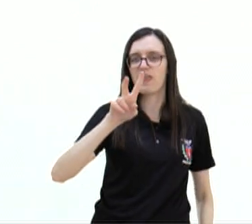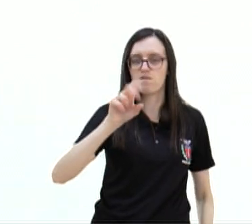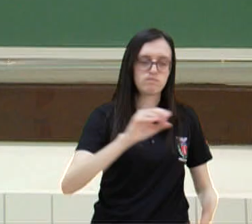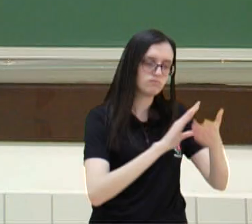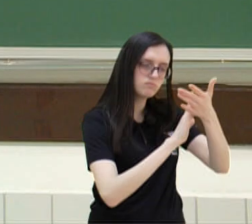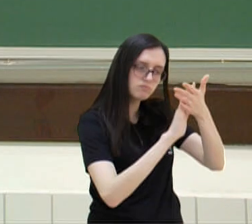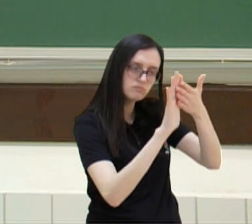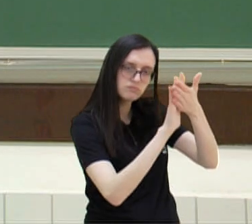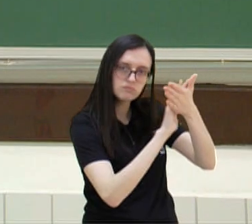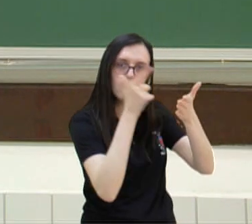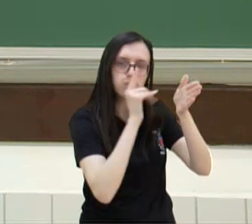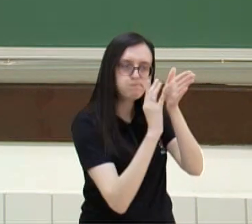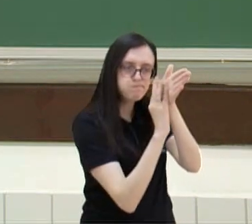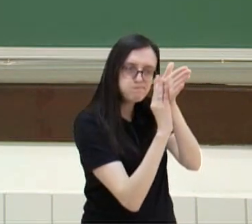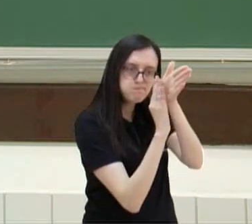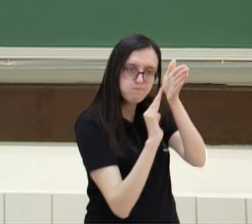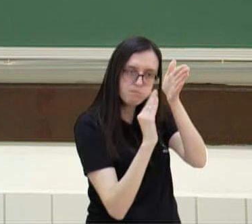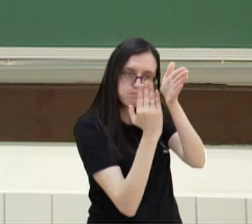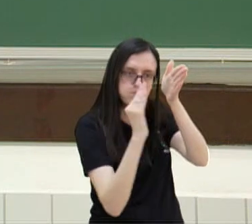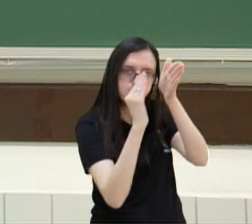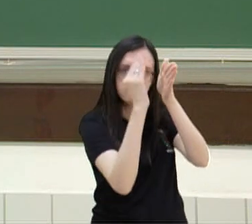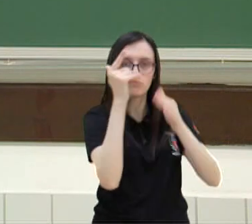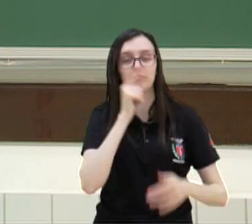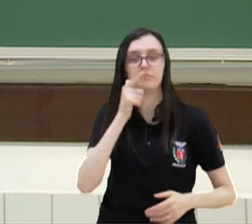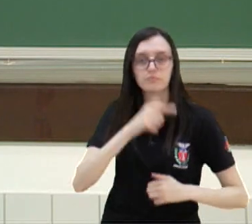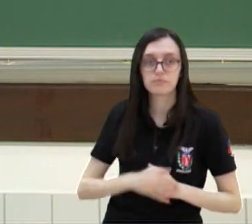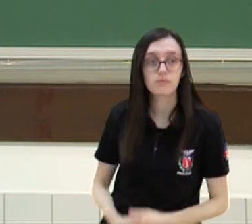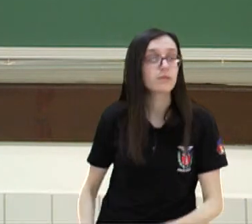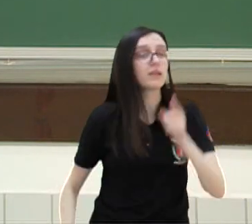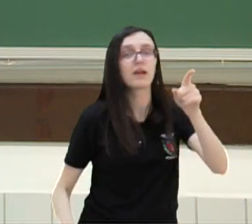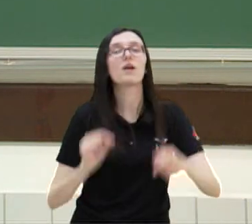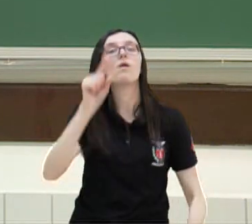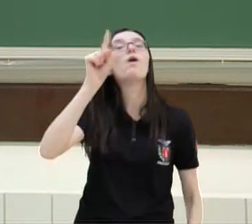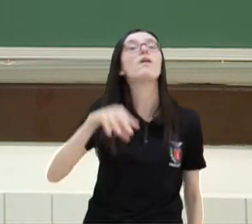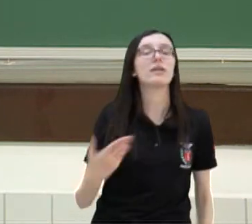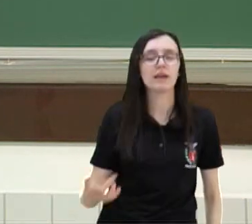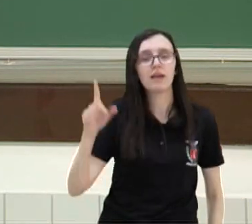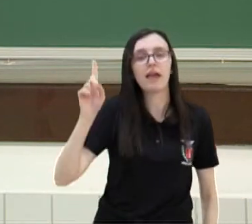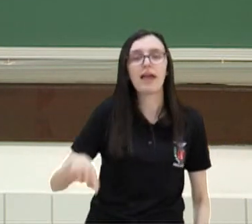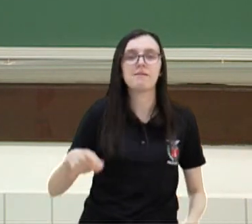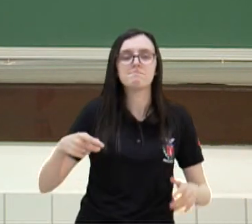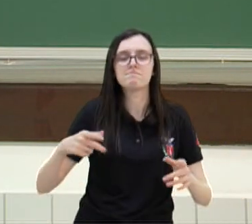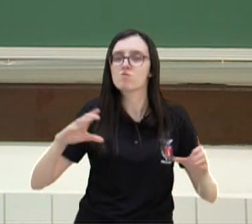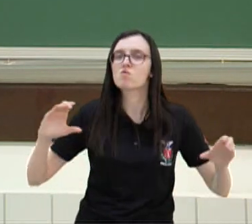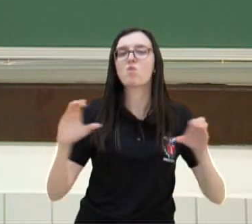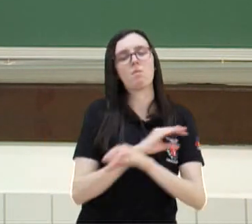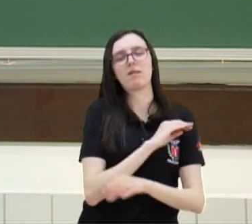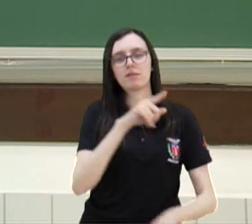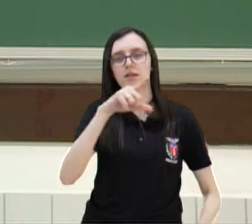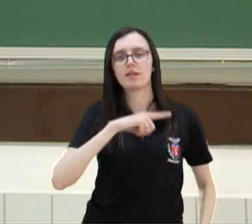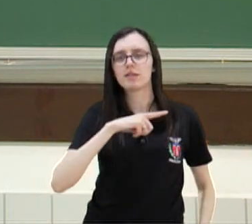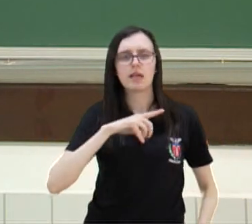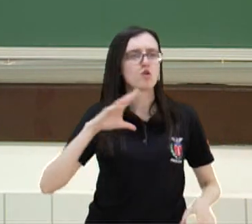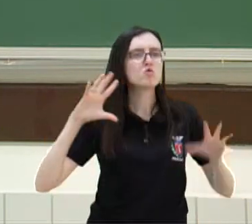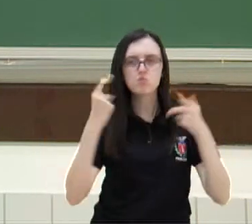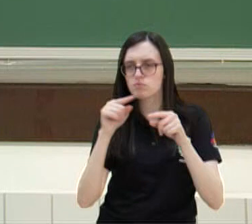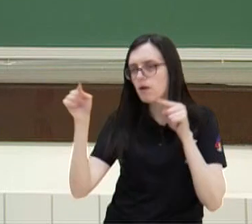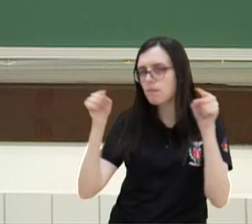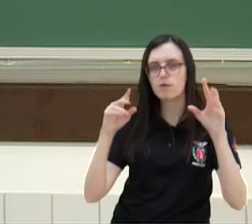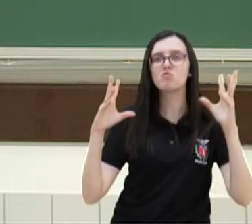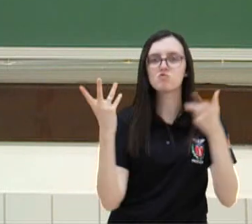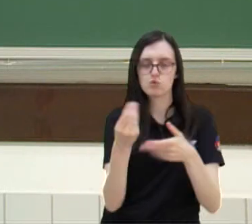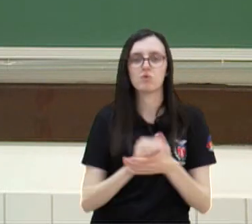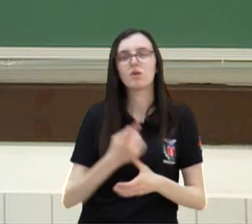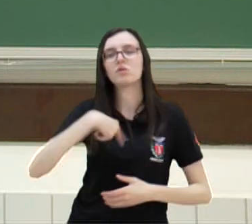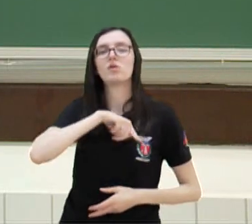ele tenta deixar tridimensional naquela superfície. Aqui você tem o tridimensional por completo, você tem todos os lados. Aqui a